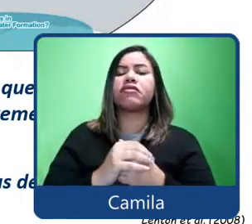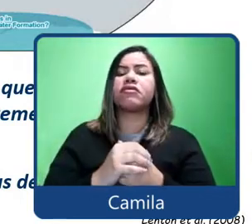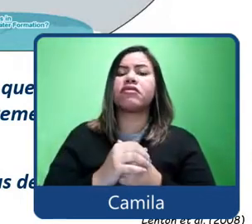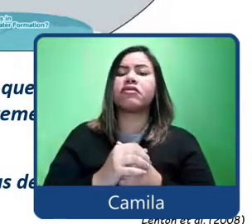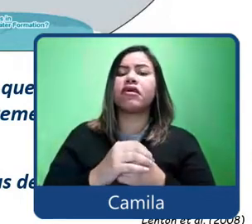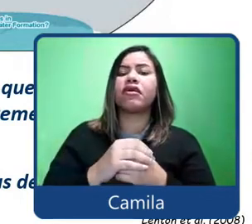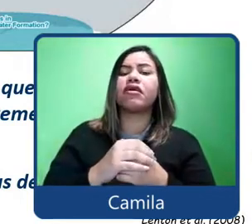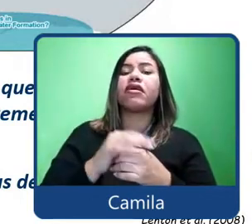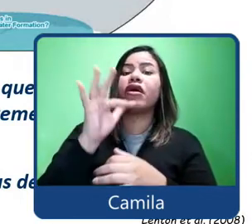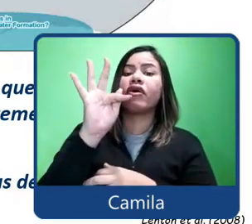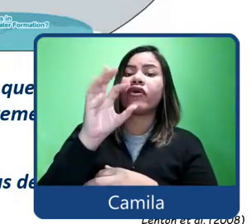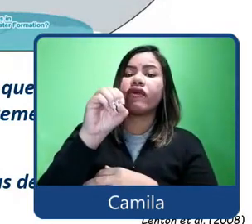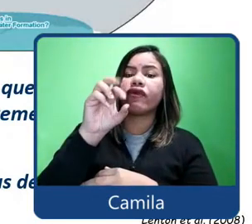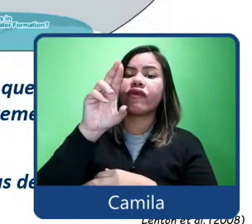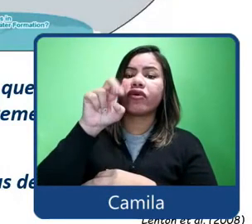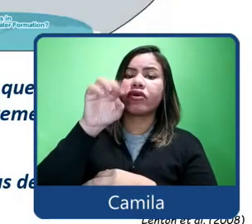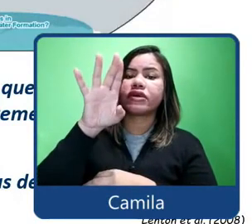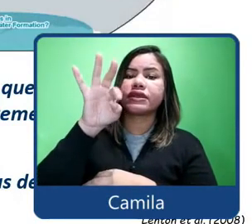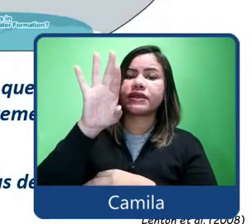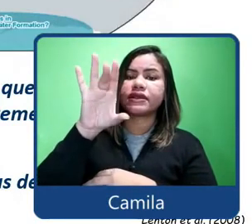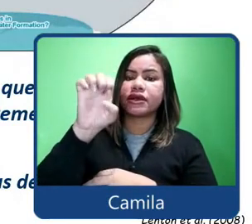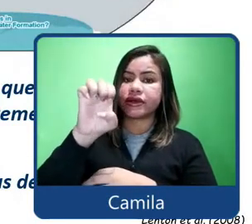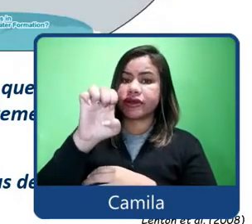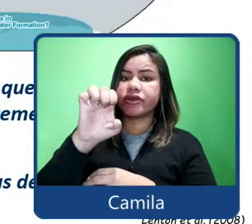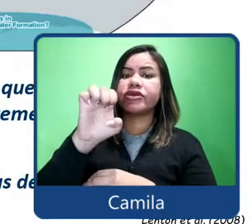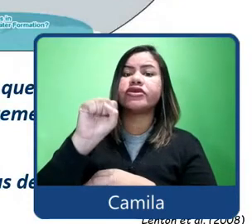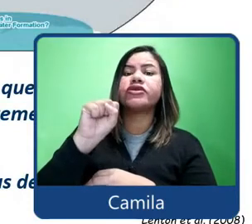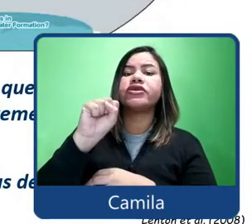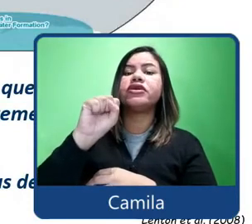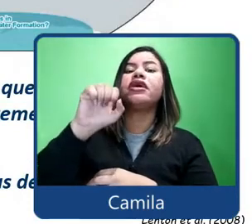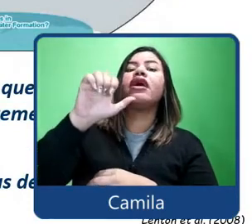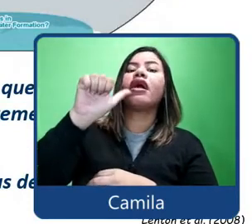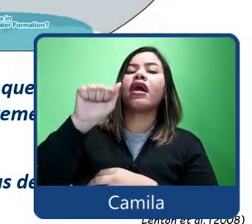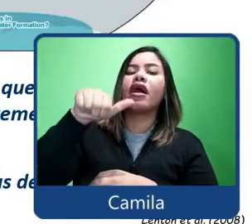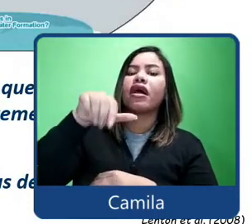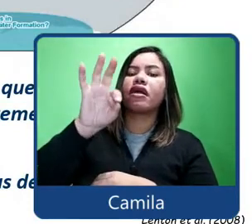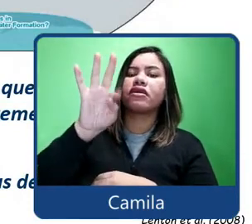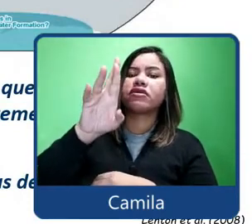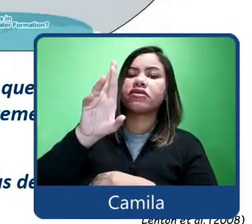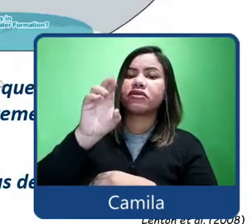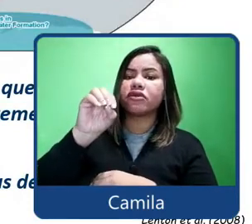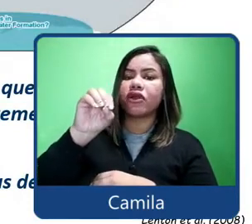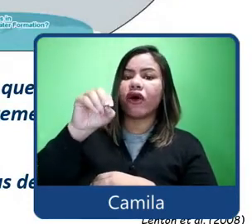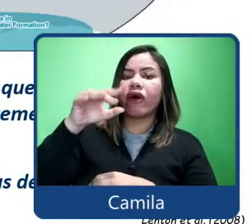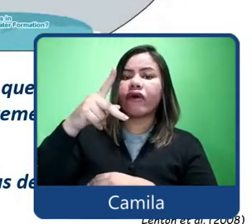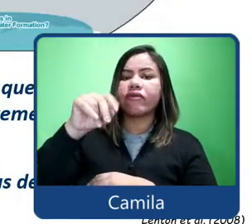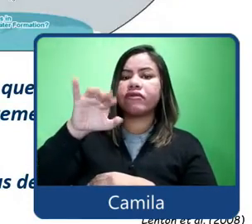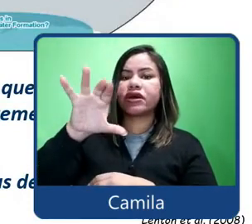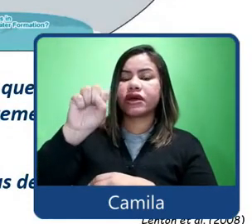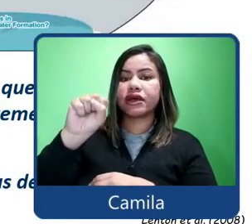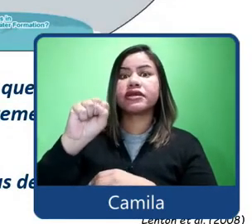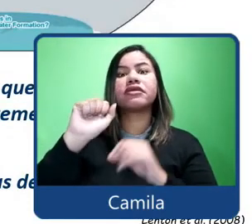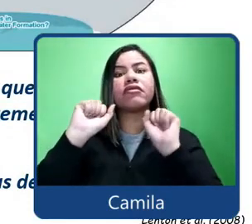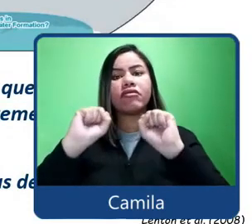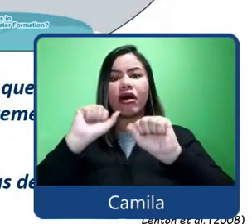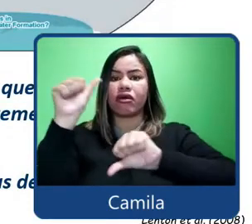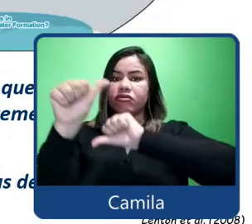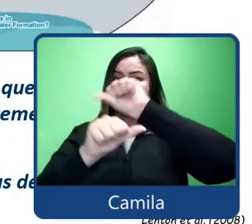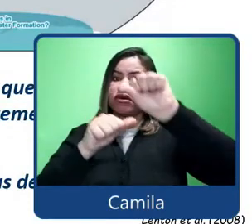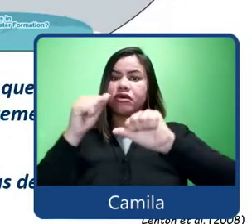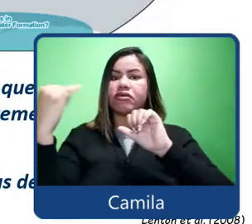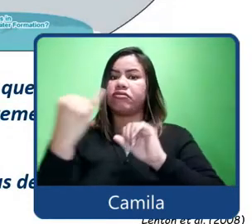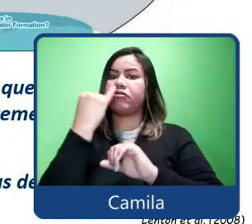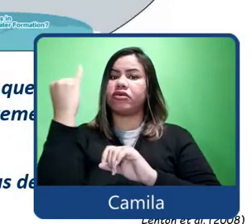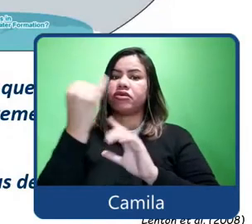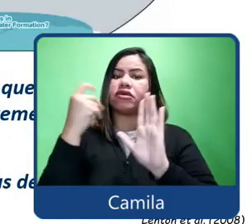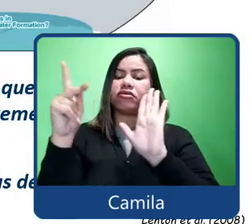antrópicas podem causar a transposição desses limiares em escalas de tempo relevantes para a sociedade. Aqui nós temos diversos limiares críticos do